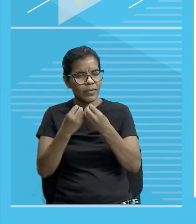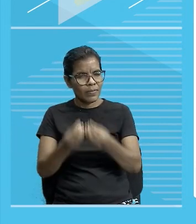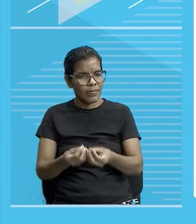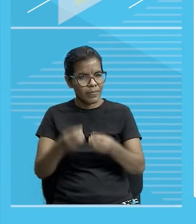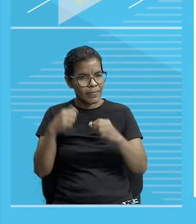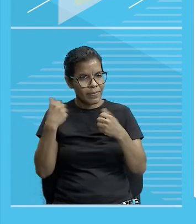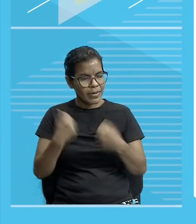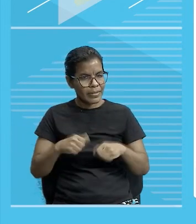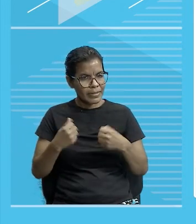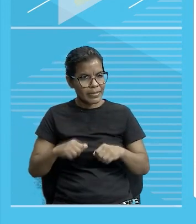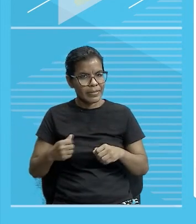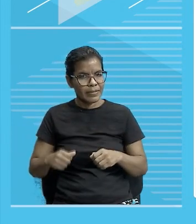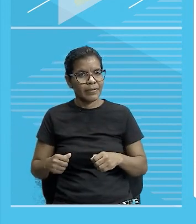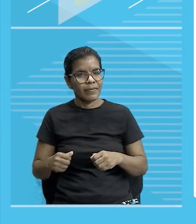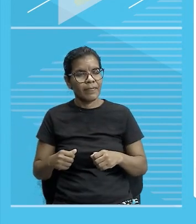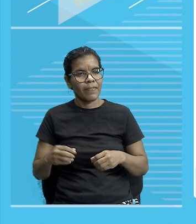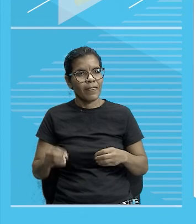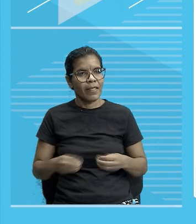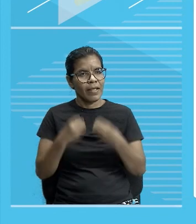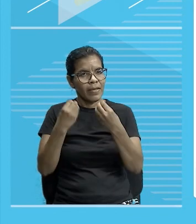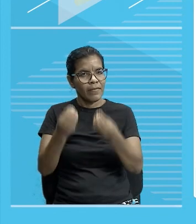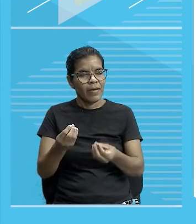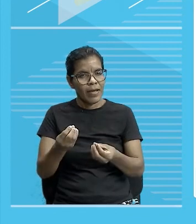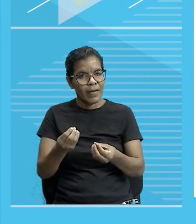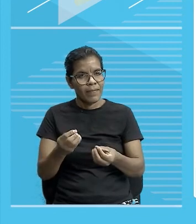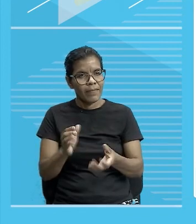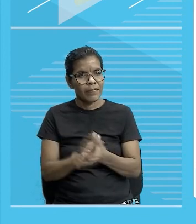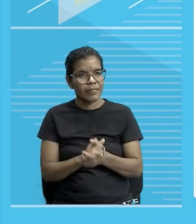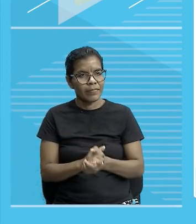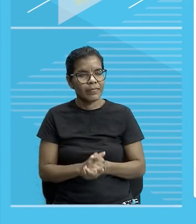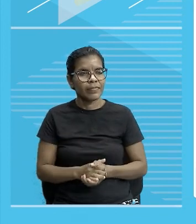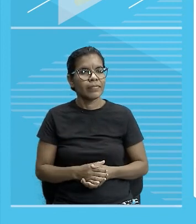original tem que fazer um planejamento